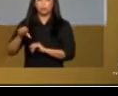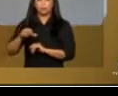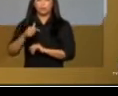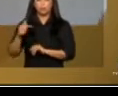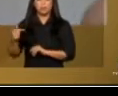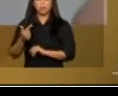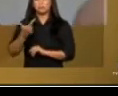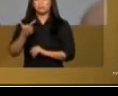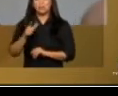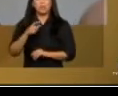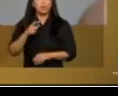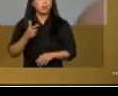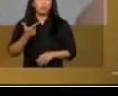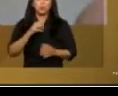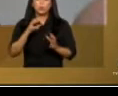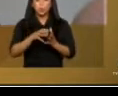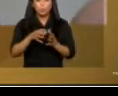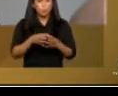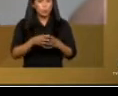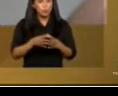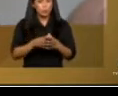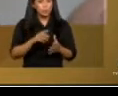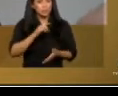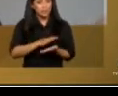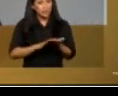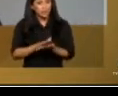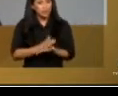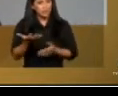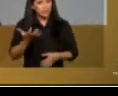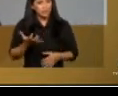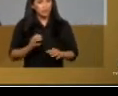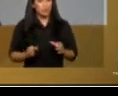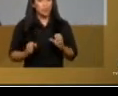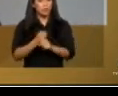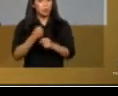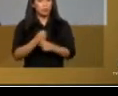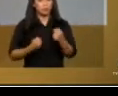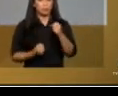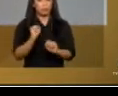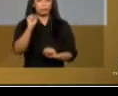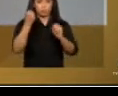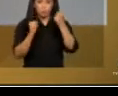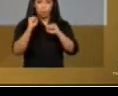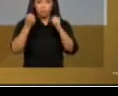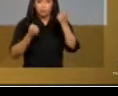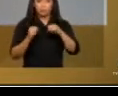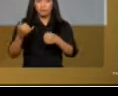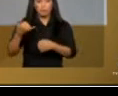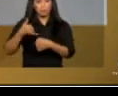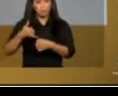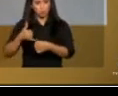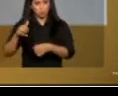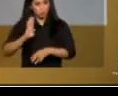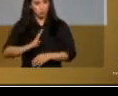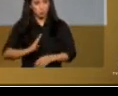se interessou em construir refinarias no Brasil? Ao que se deve isso, na sua visão? Diz o